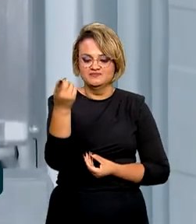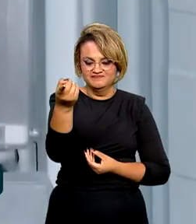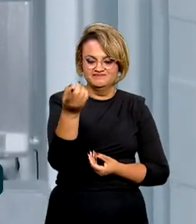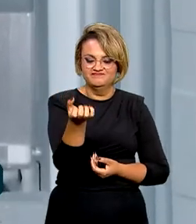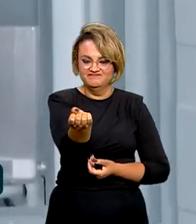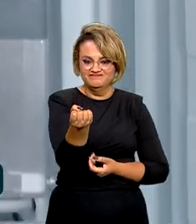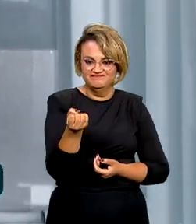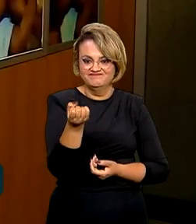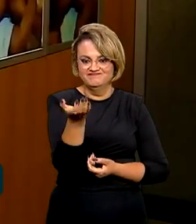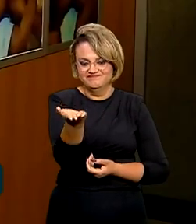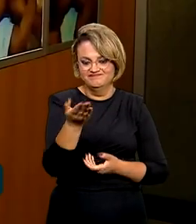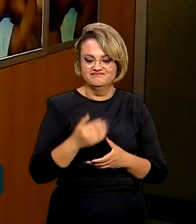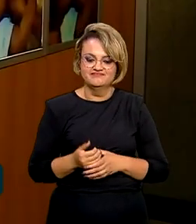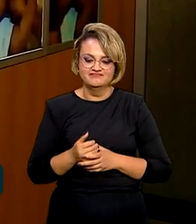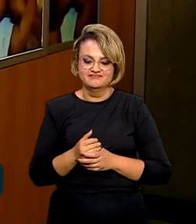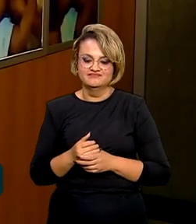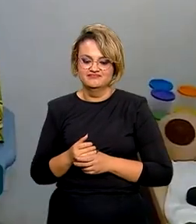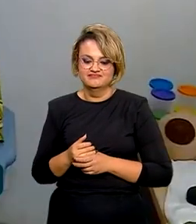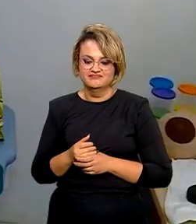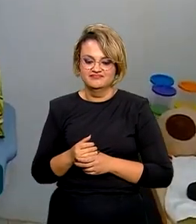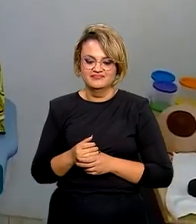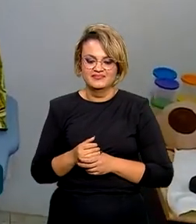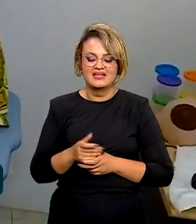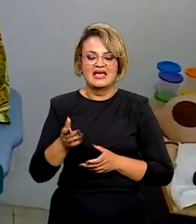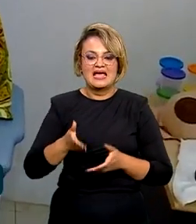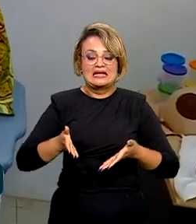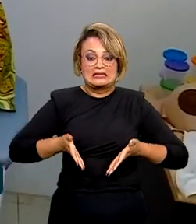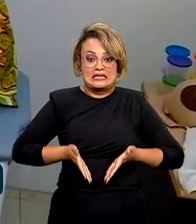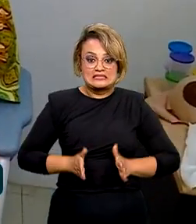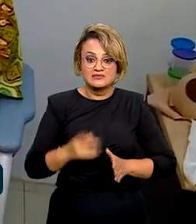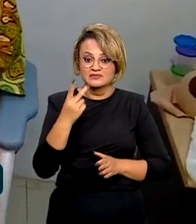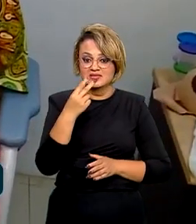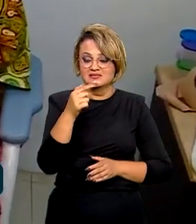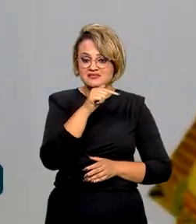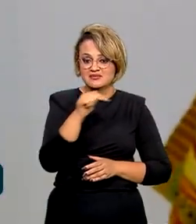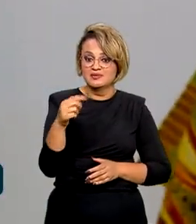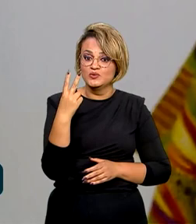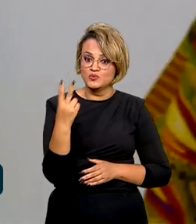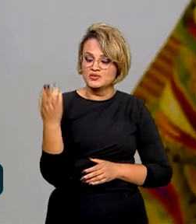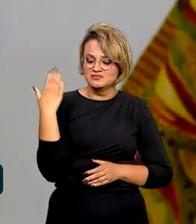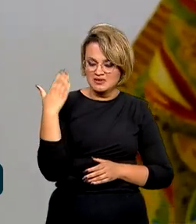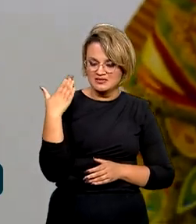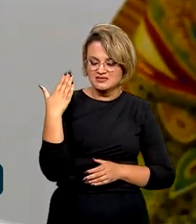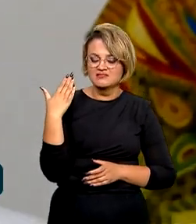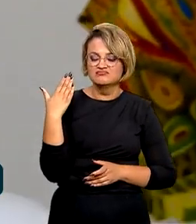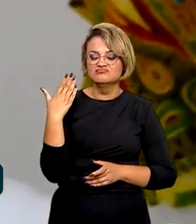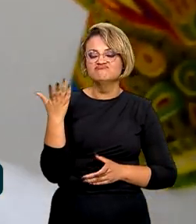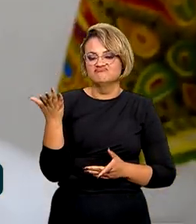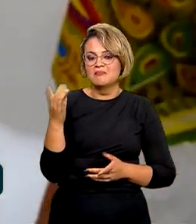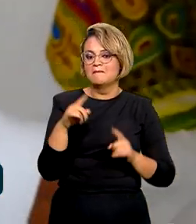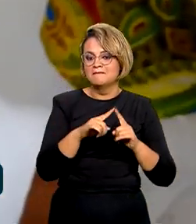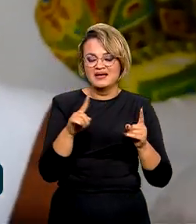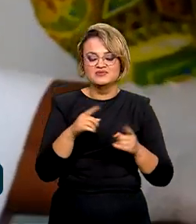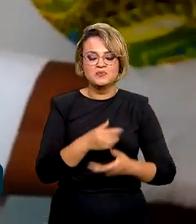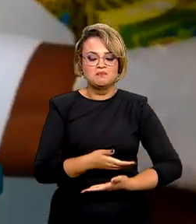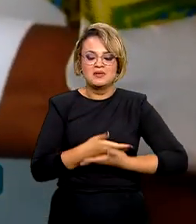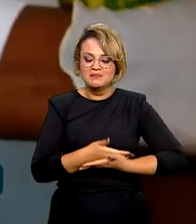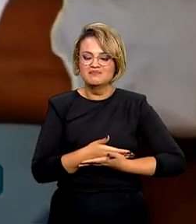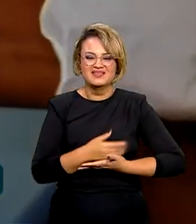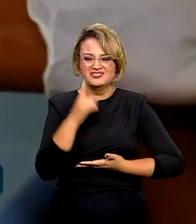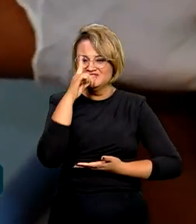maternidade Lucrécia Paim, em Luanda. Ela pariu há 2 semanas, no tempo previsto, mas o bebê nasceu